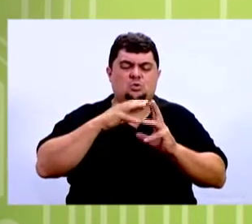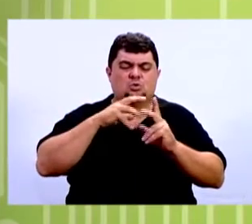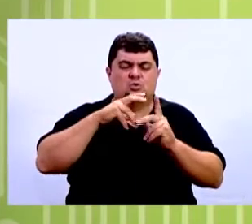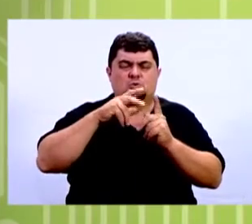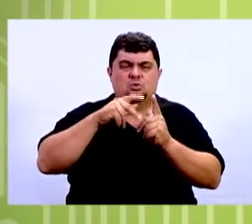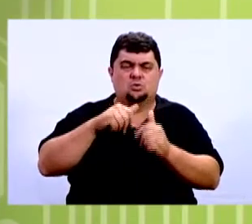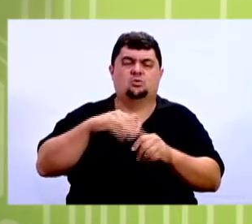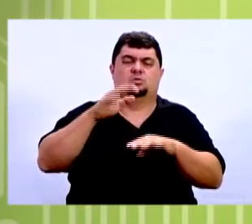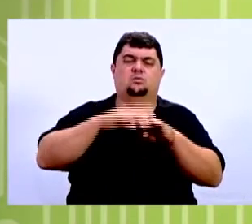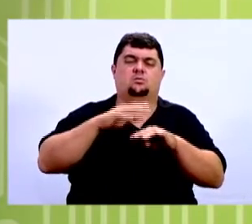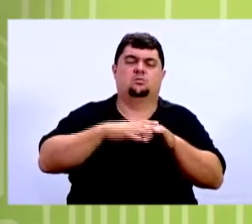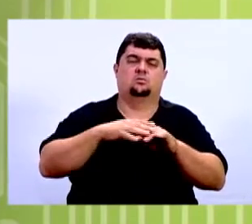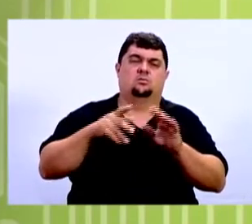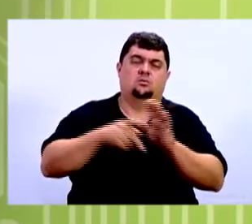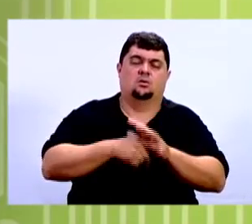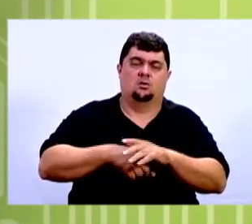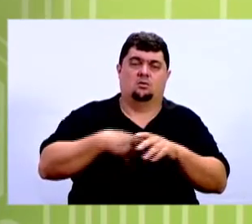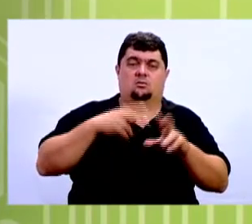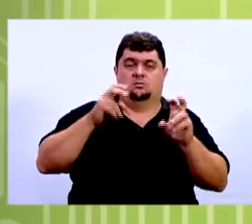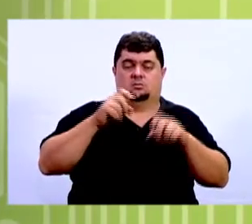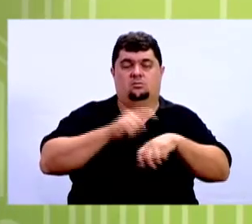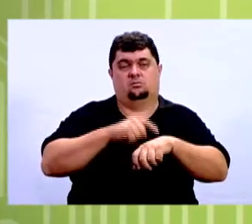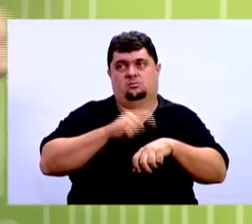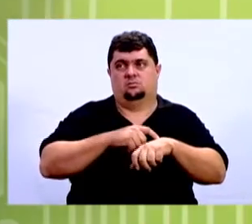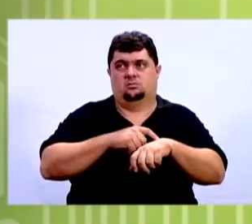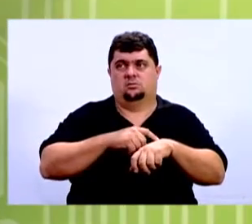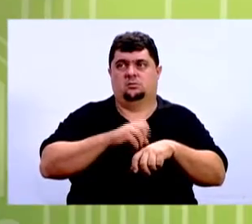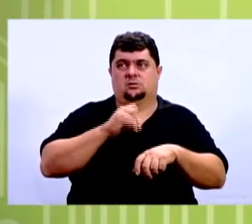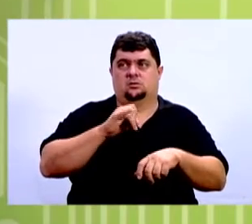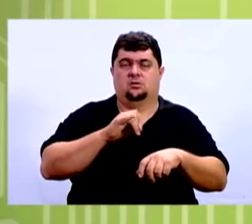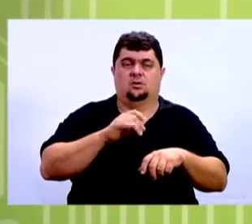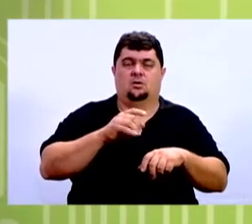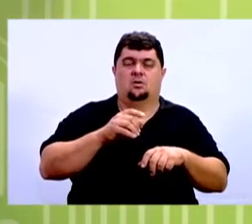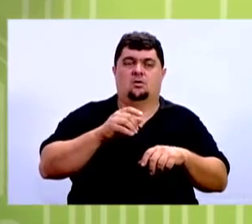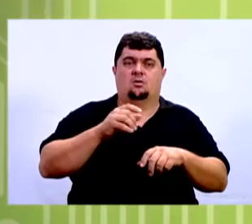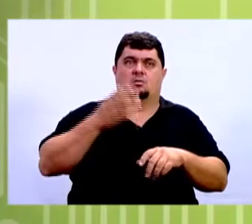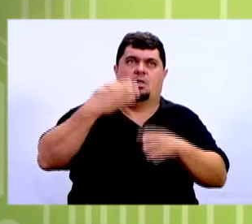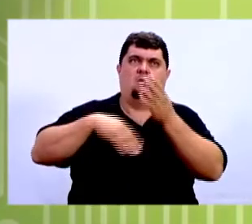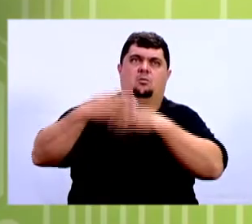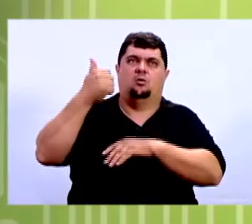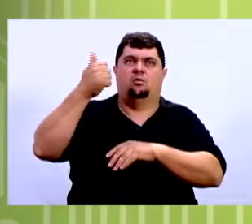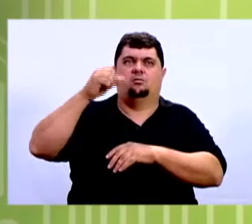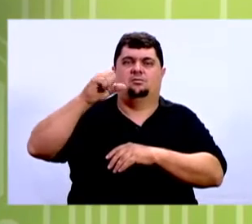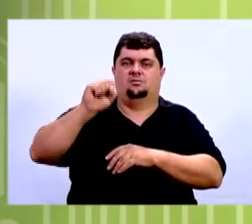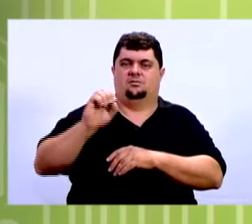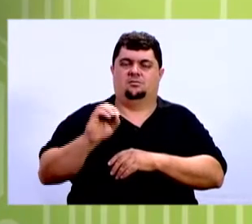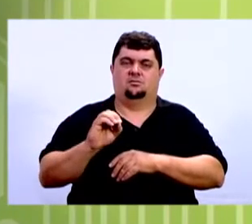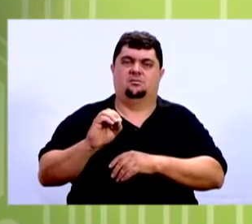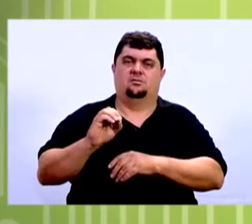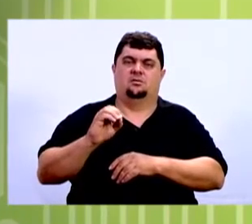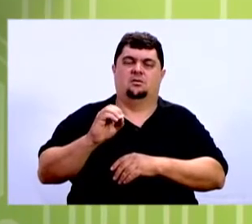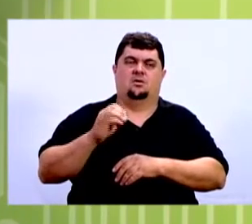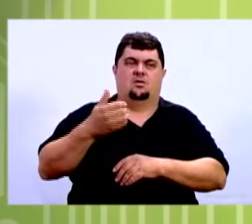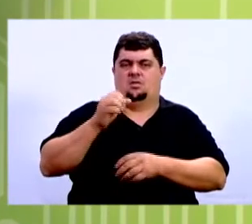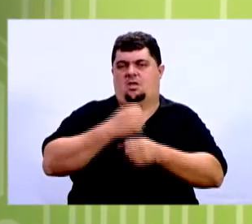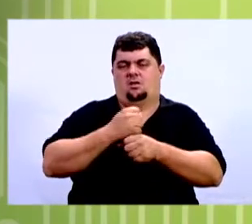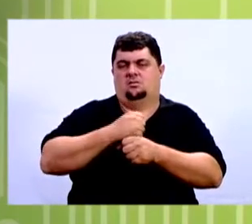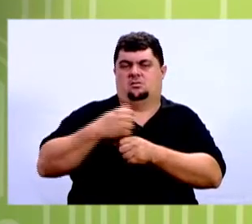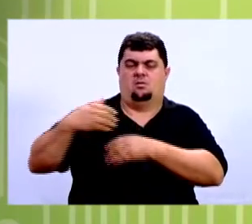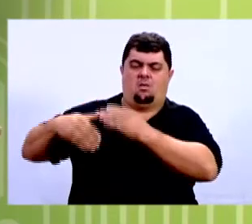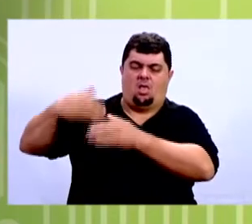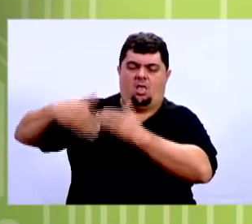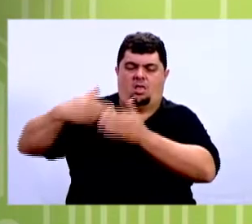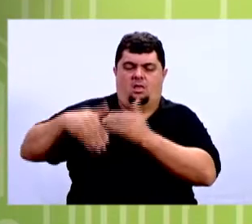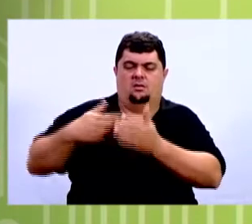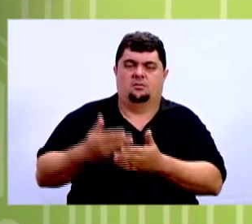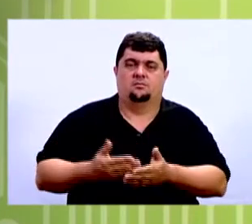artigos que foram publicados, aí eu vou determinar um tempo, lógico, né? Senão eu não vou começar lá desde 1980. Eu quero saber, por exemplo, nos últimos 10 anos, de 2005